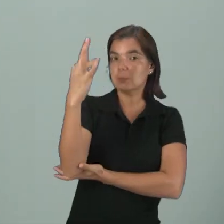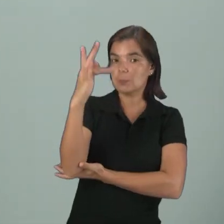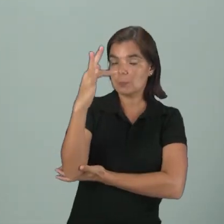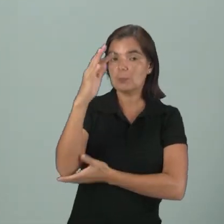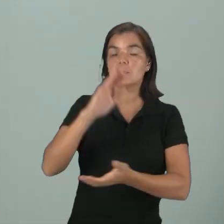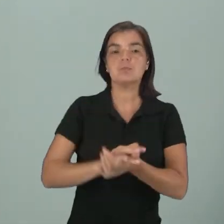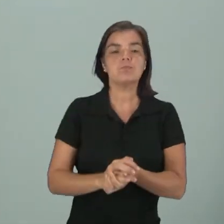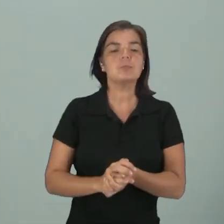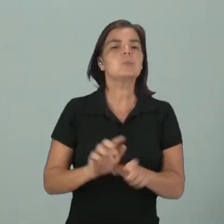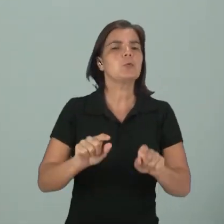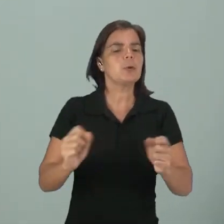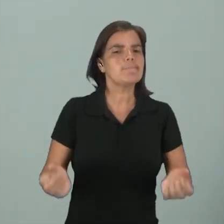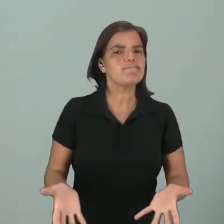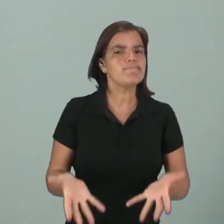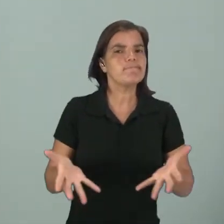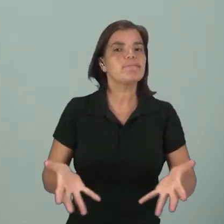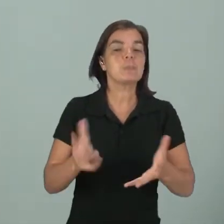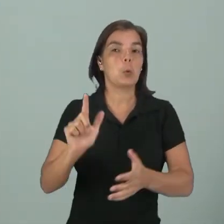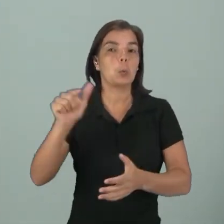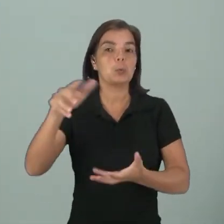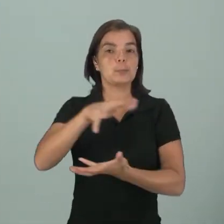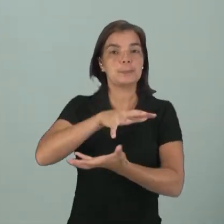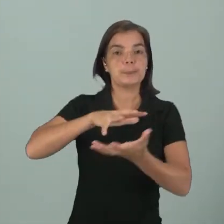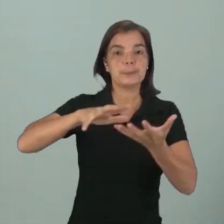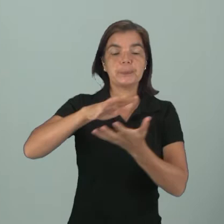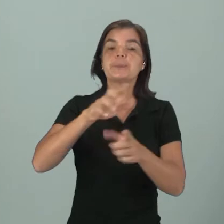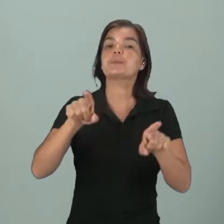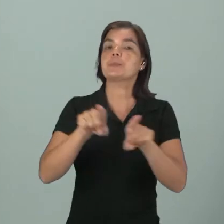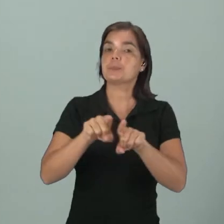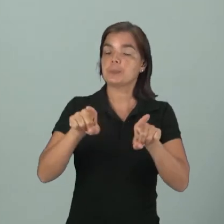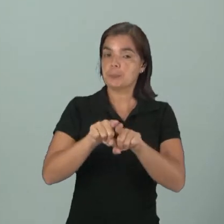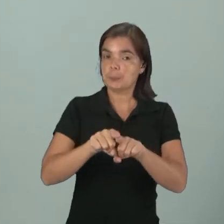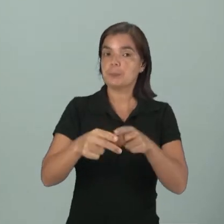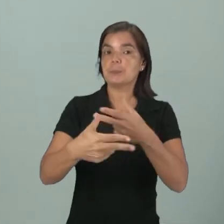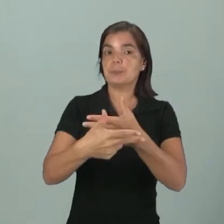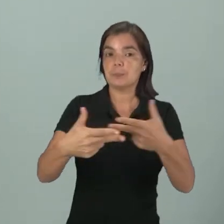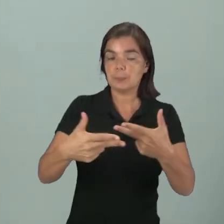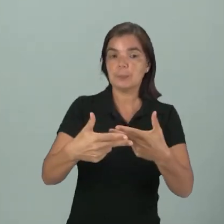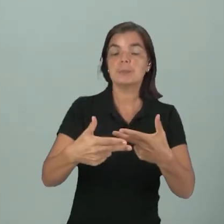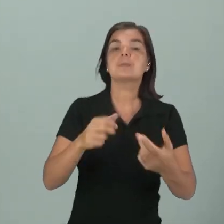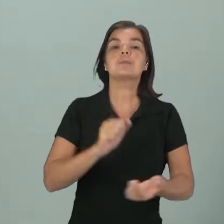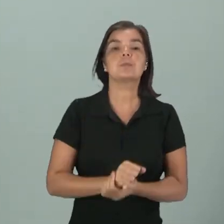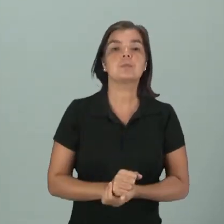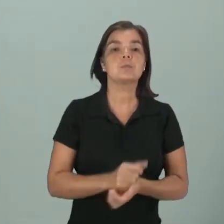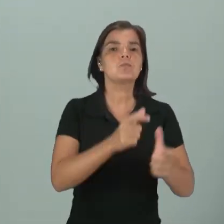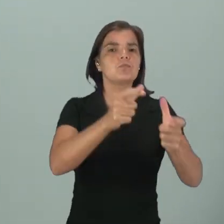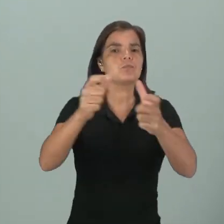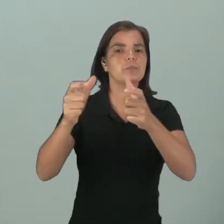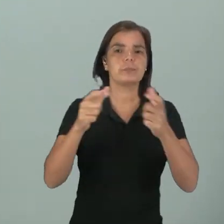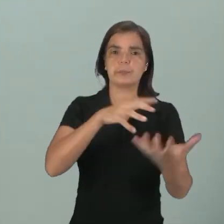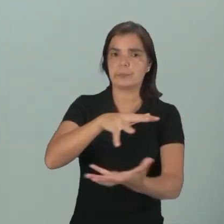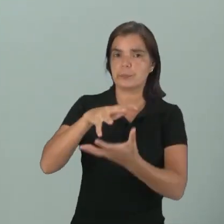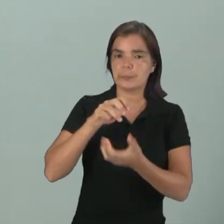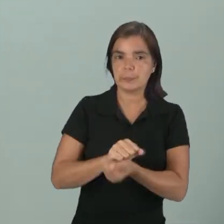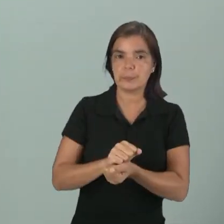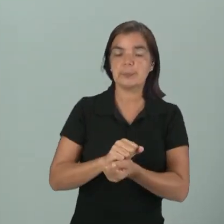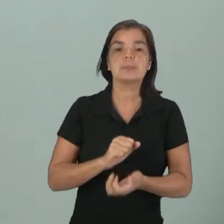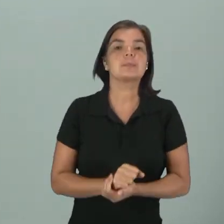foi inspiradora para outras revoluções, outras ações em outros lugares do